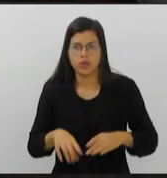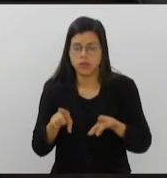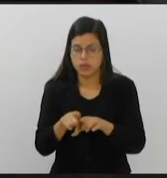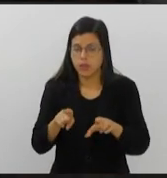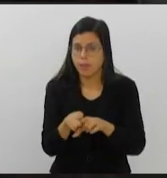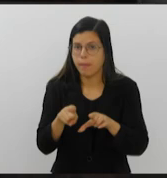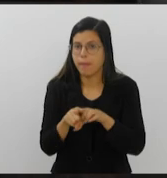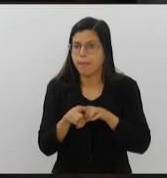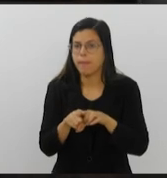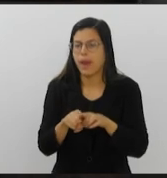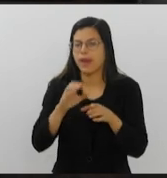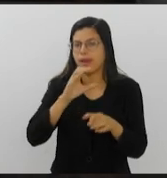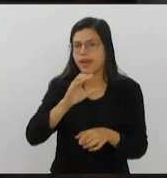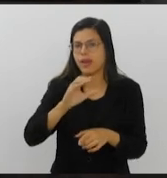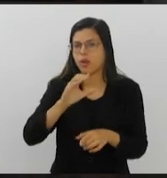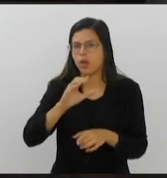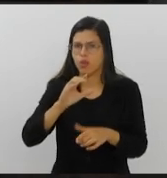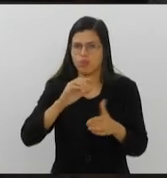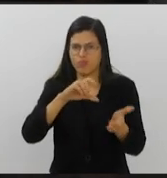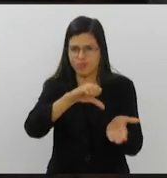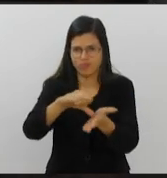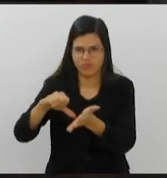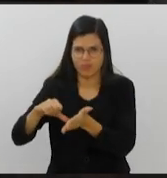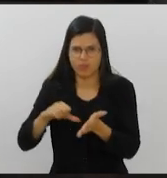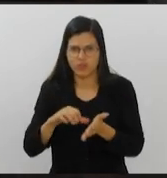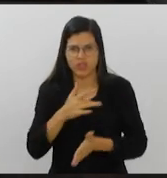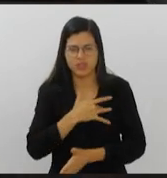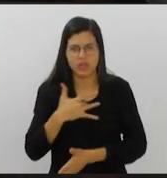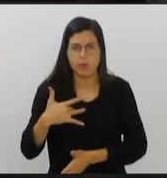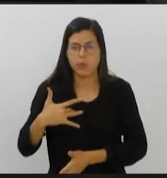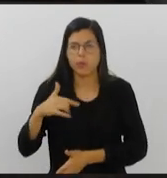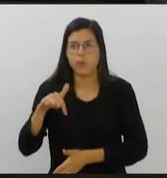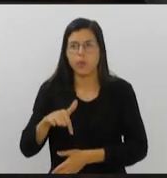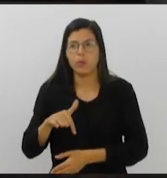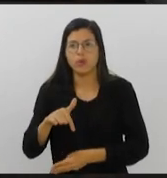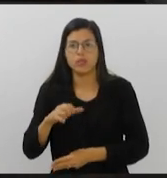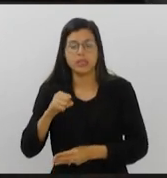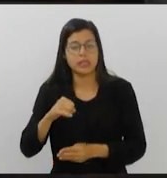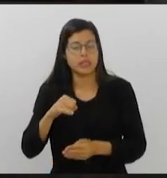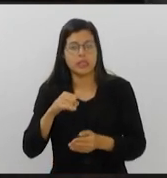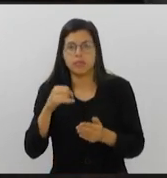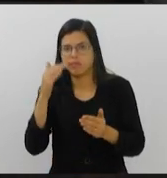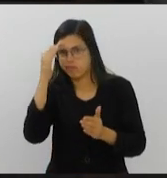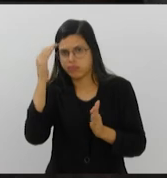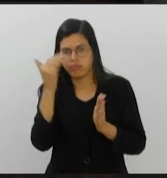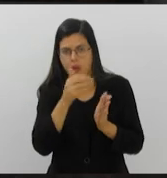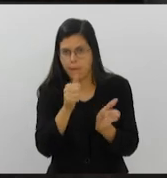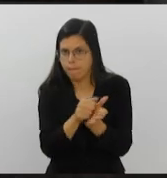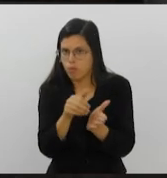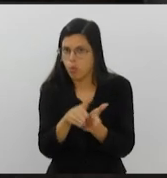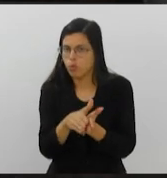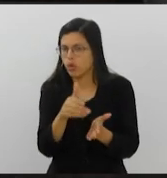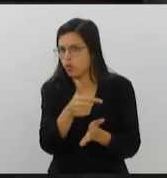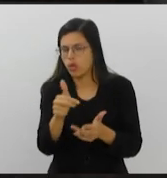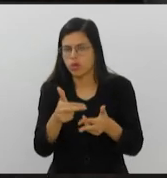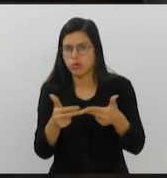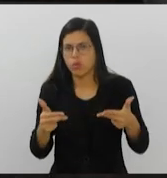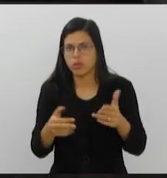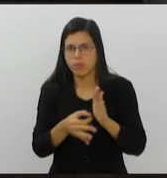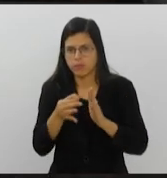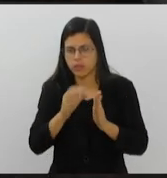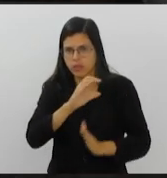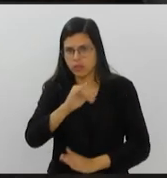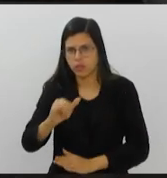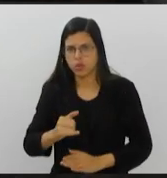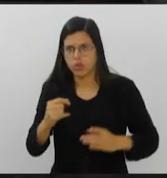particulares e estabelecer multa diária nos casos de descumprimento da norma e das outras providências. Pareceres das Comissões de Constituição e Justiça